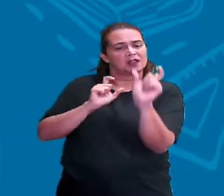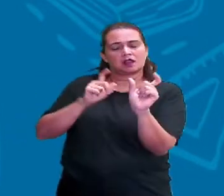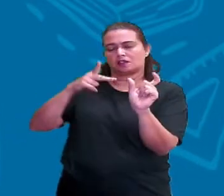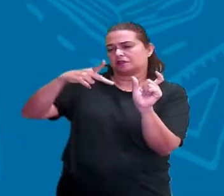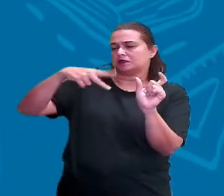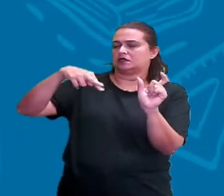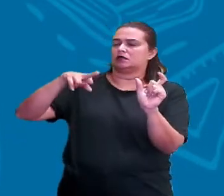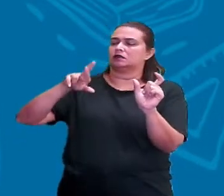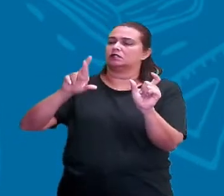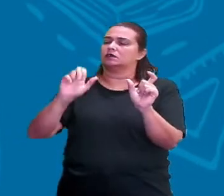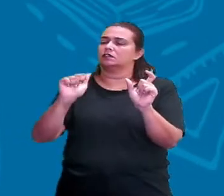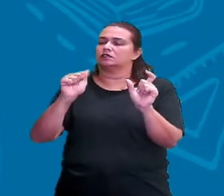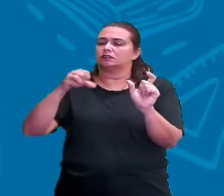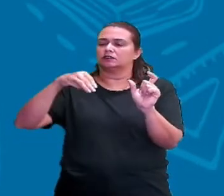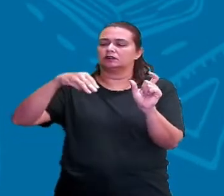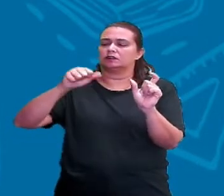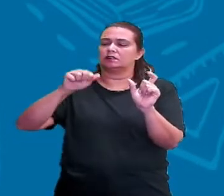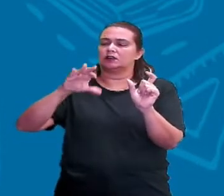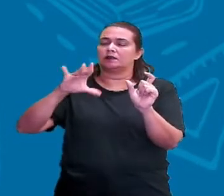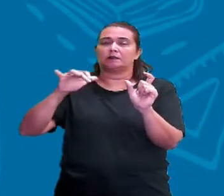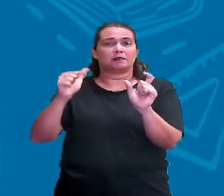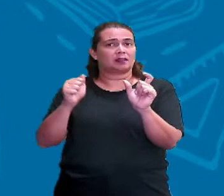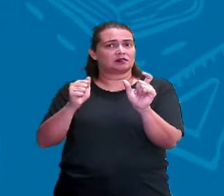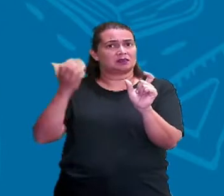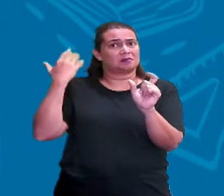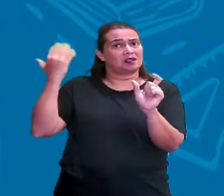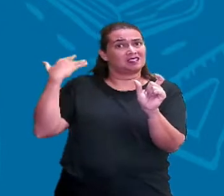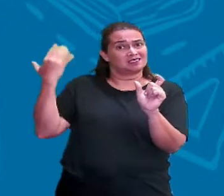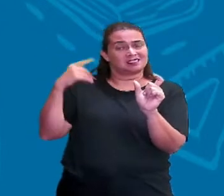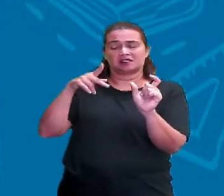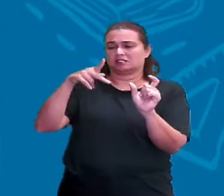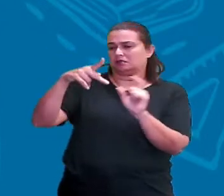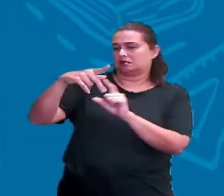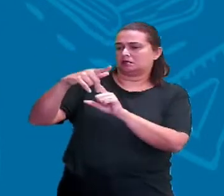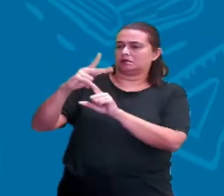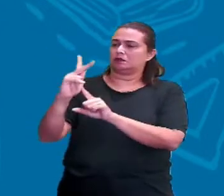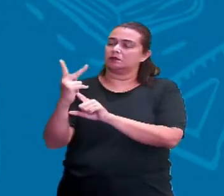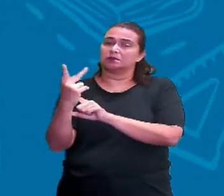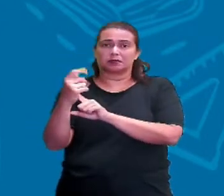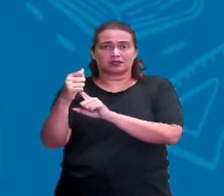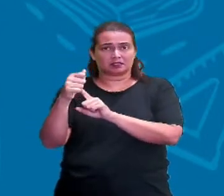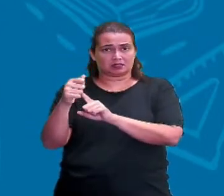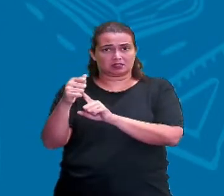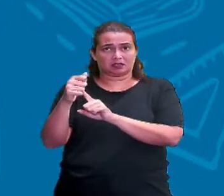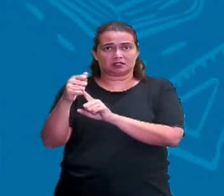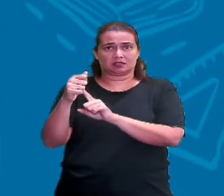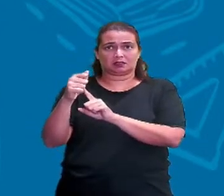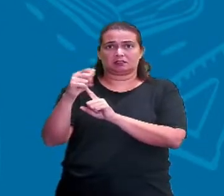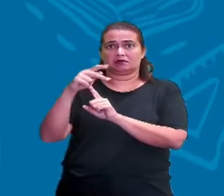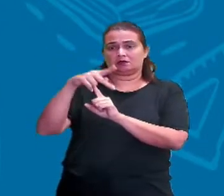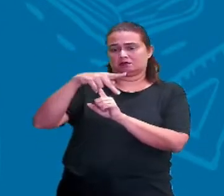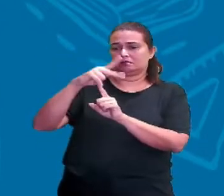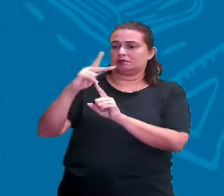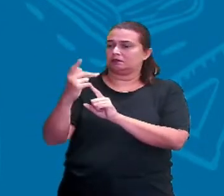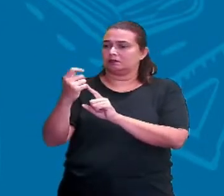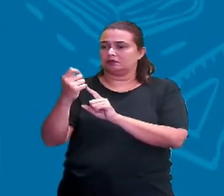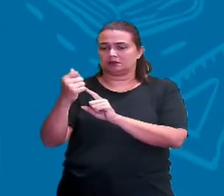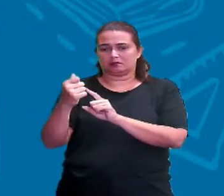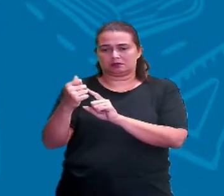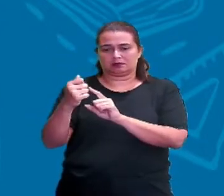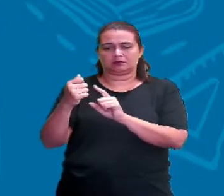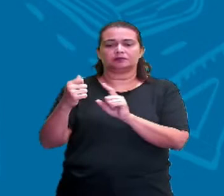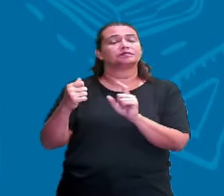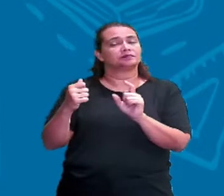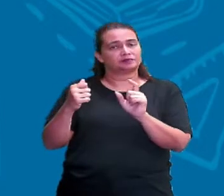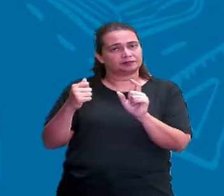grafia que até o século XX ela vigorou, até o início, né, do século XX ela vigorou. E